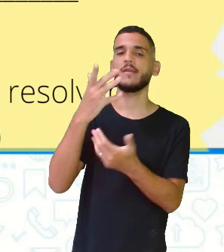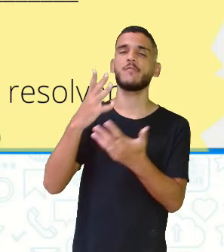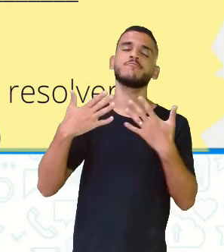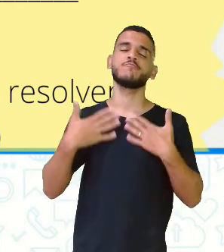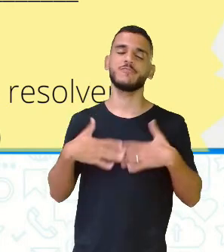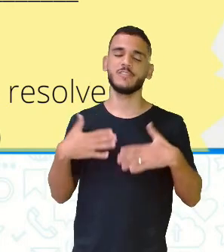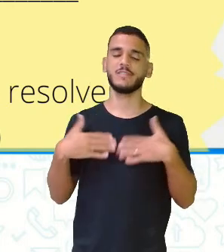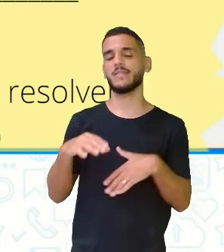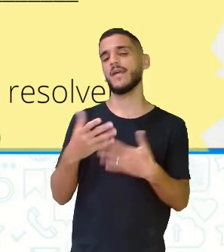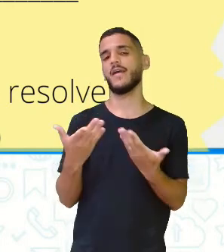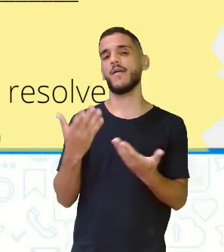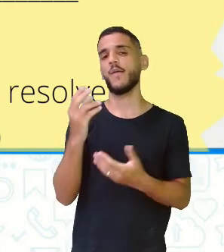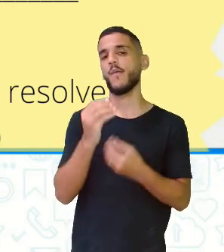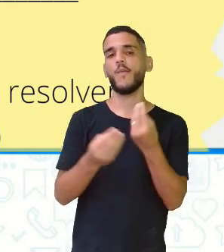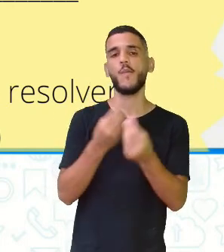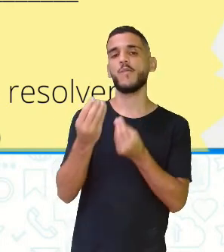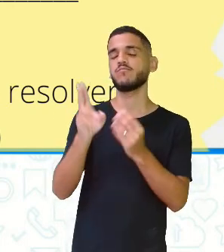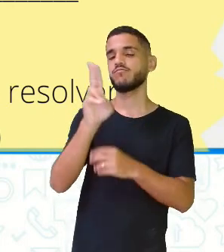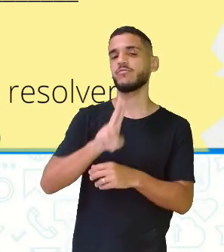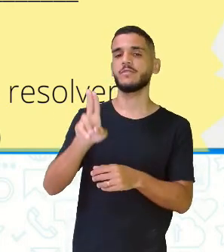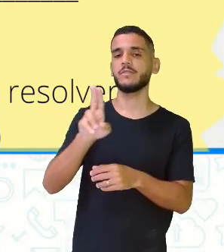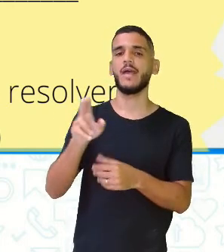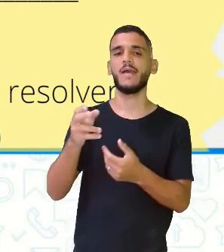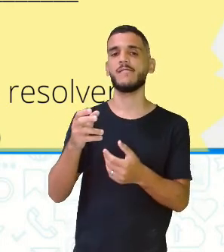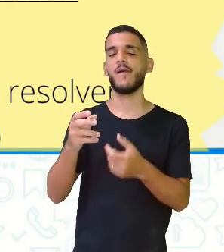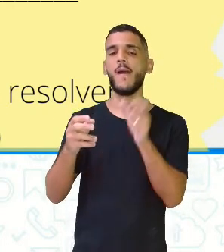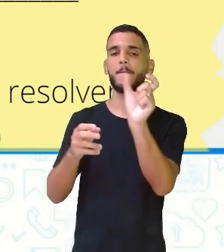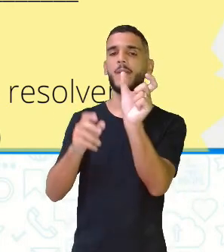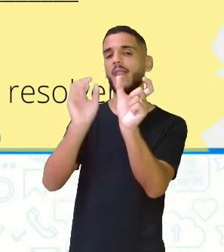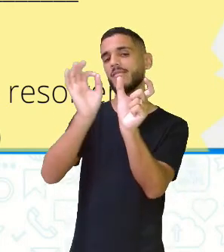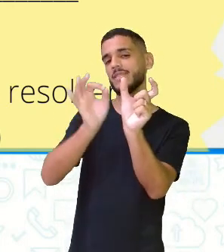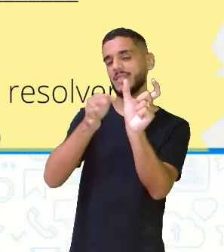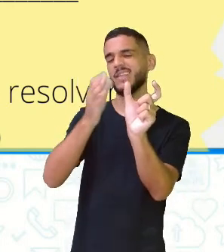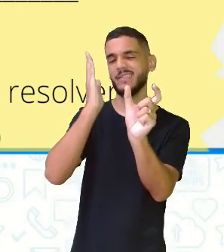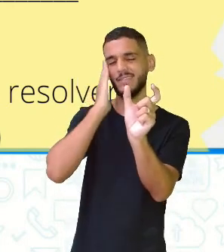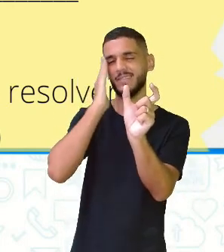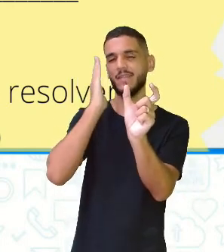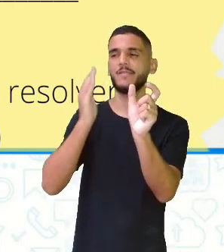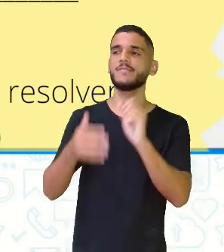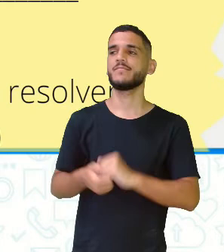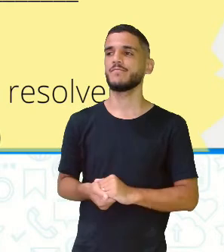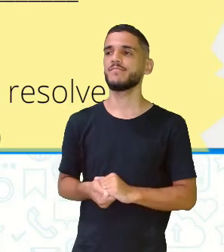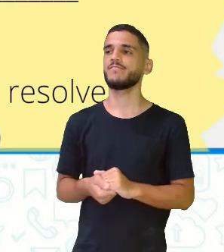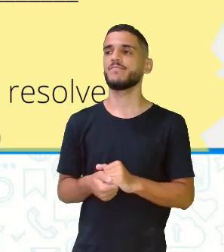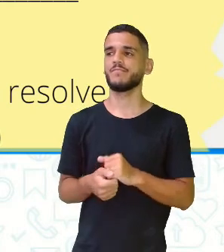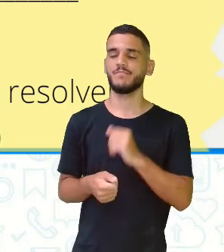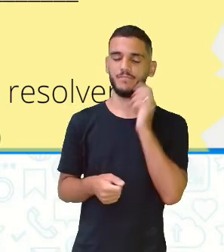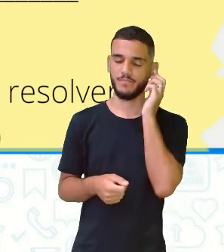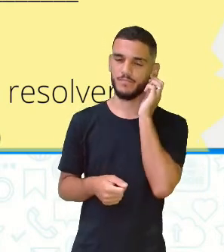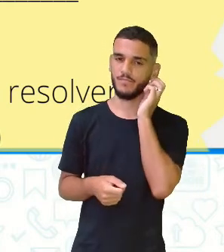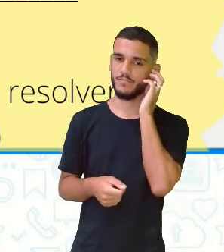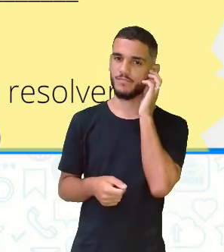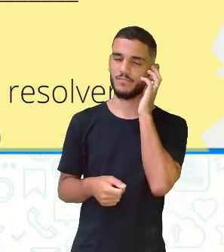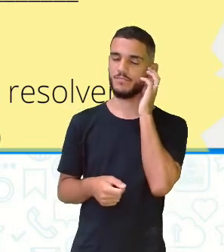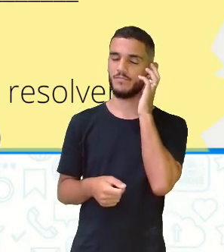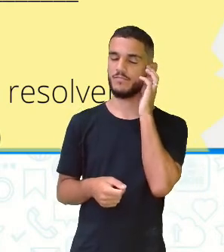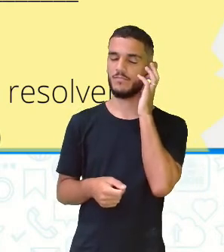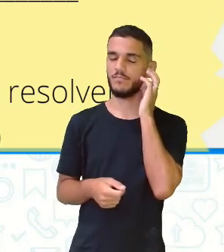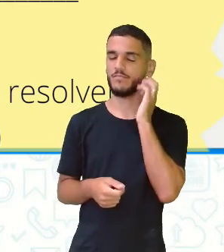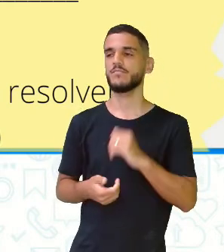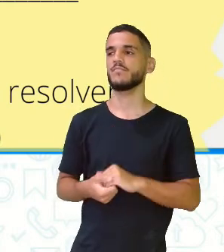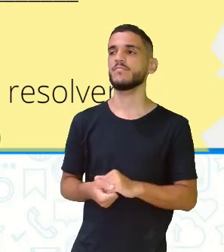Preciso mais um pouco para resolver esse problema. Mais um pouco de tempo, talvez, para resolver este problema. Então, pensar. Ou